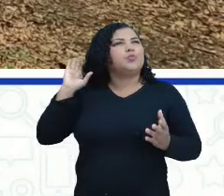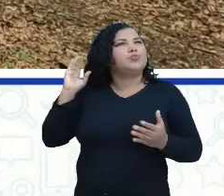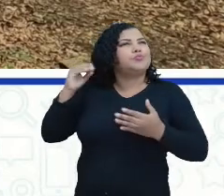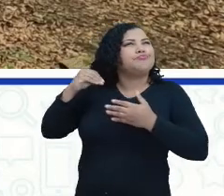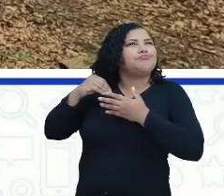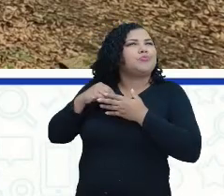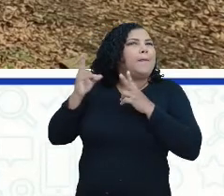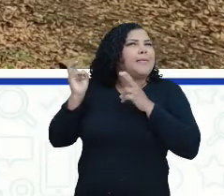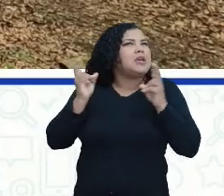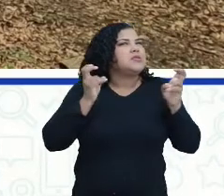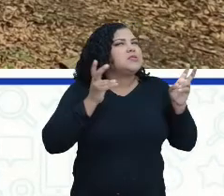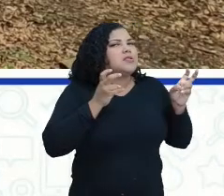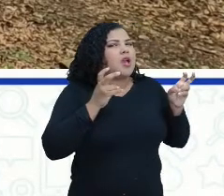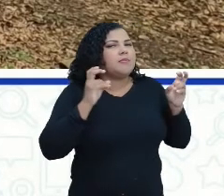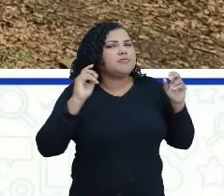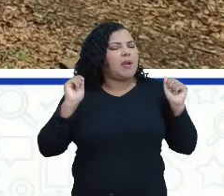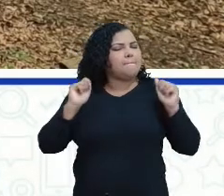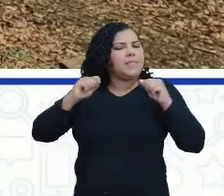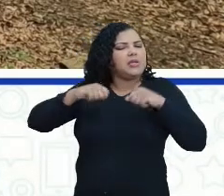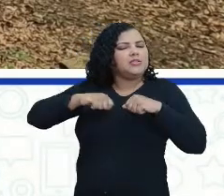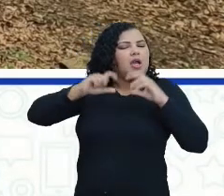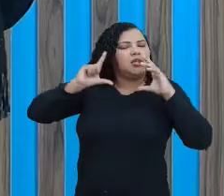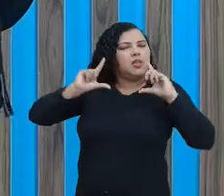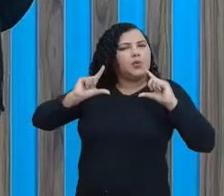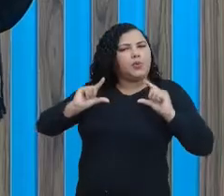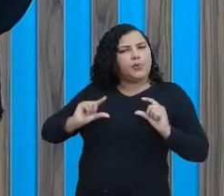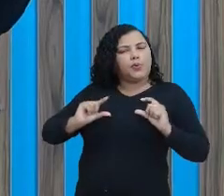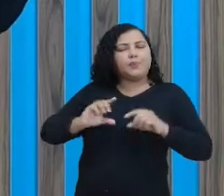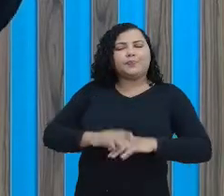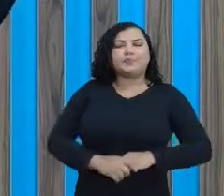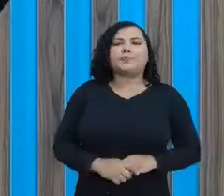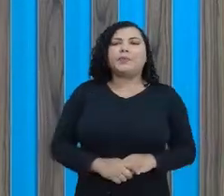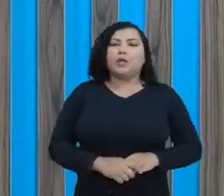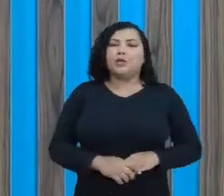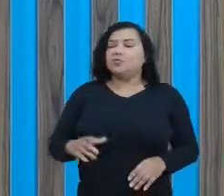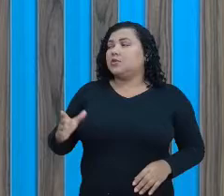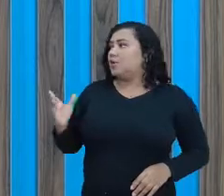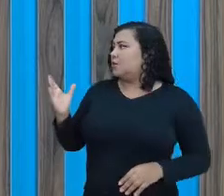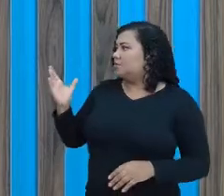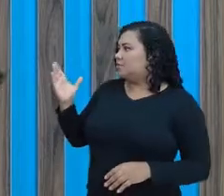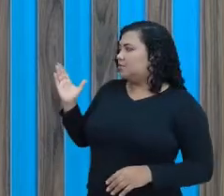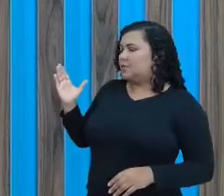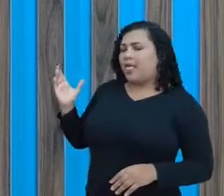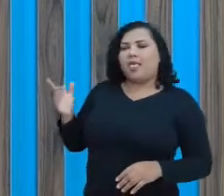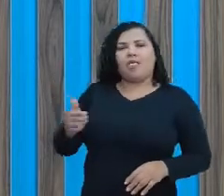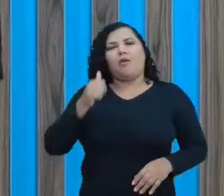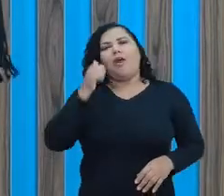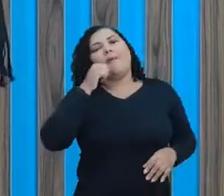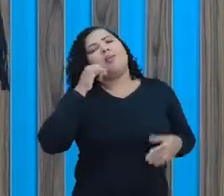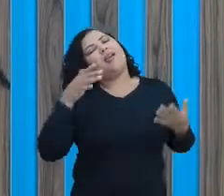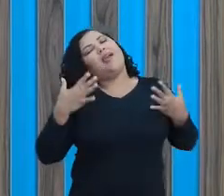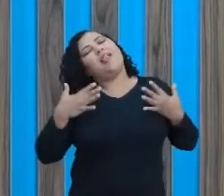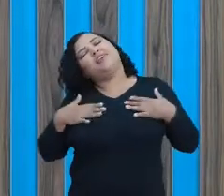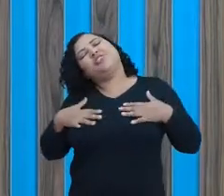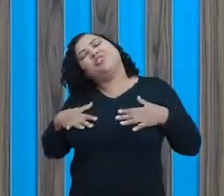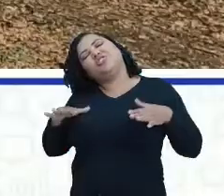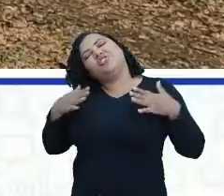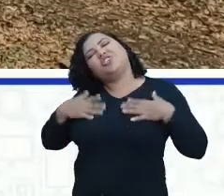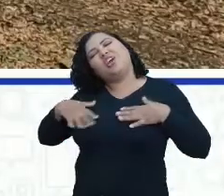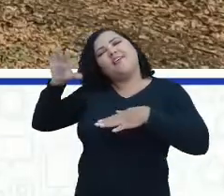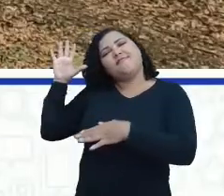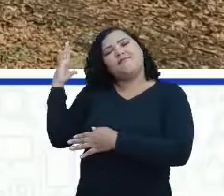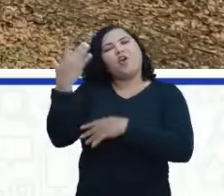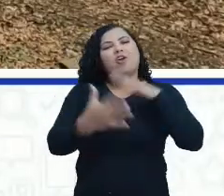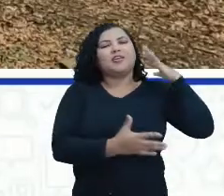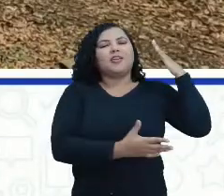a nossa capacidade de perceber os sons que estão à nossa volta. Eu coloquei aí essa moça relaxando, né, numa floresta,